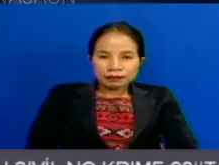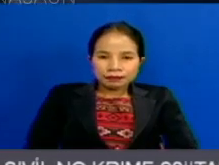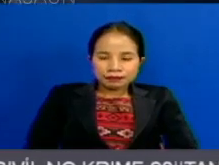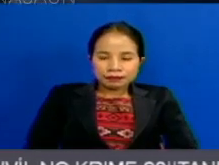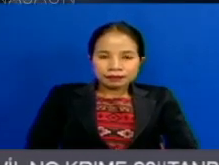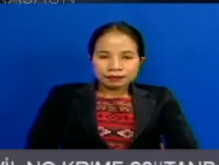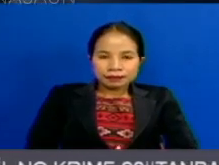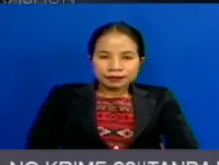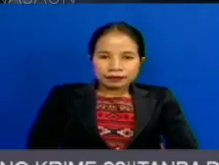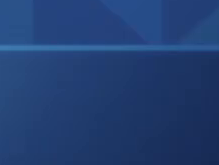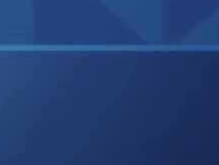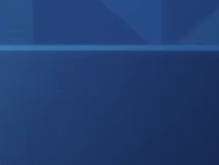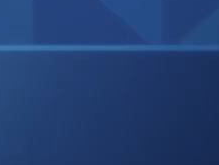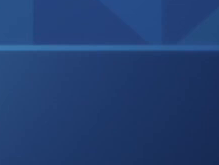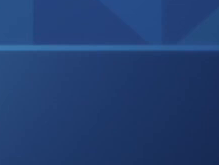ba RTTL.